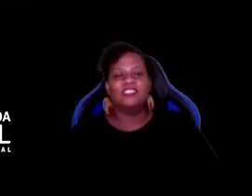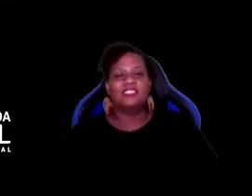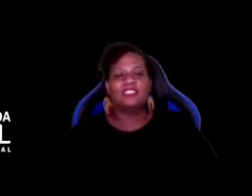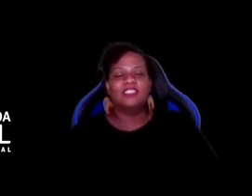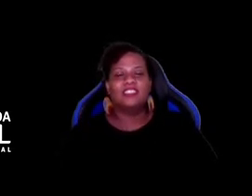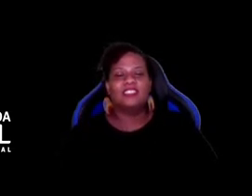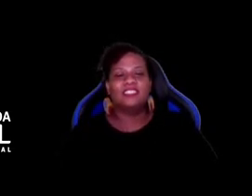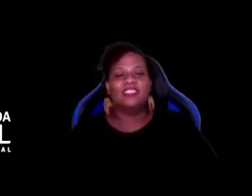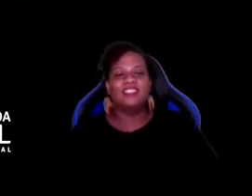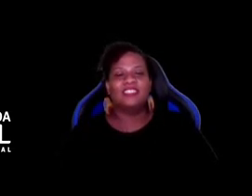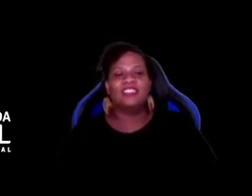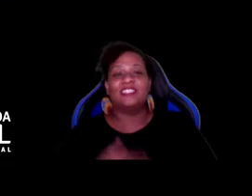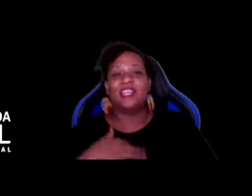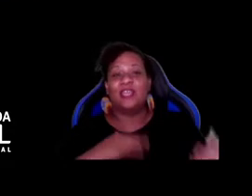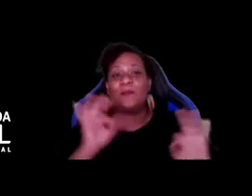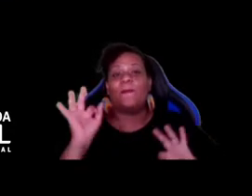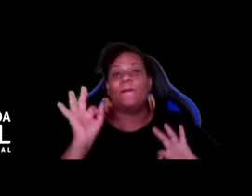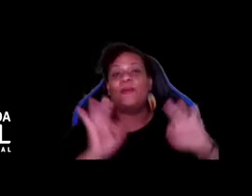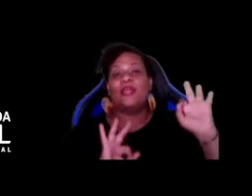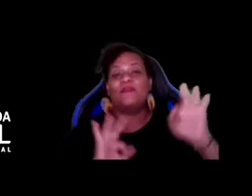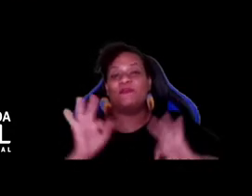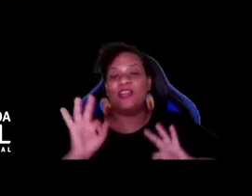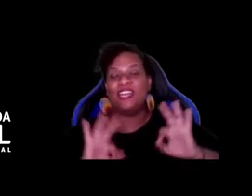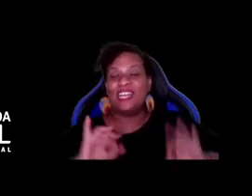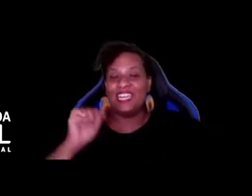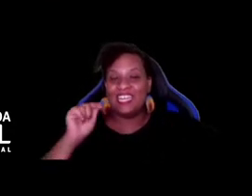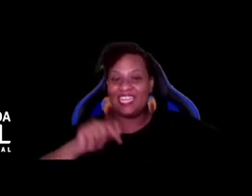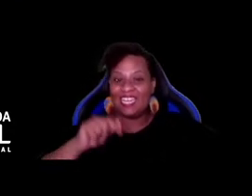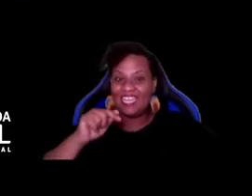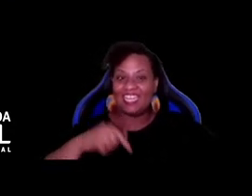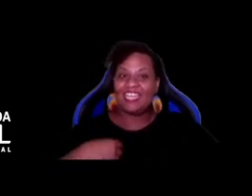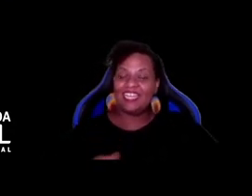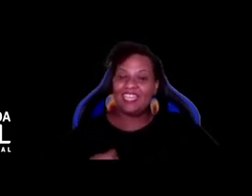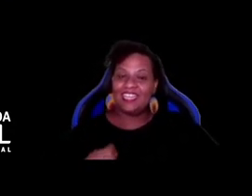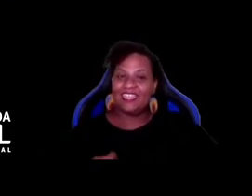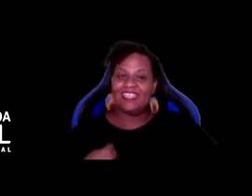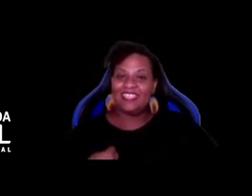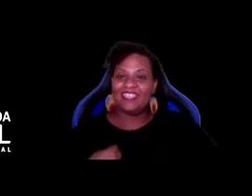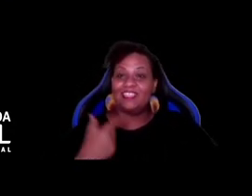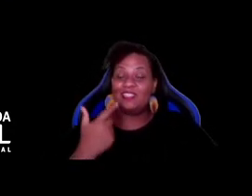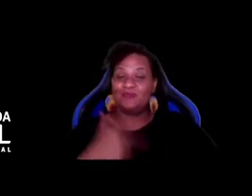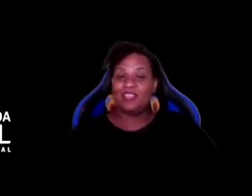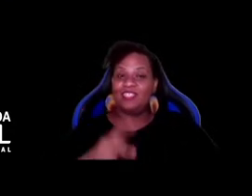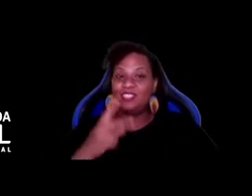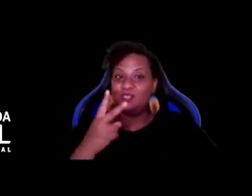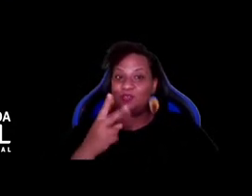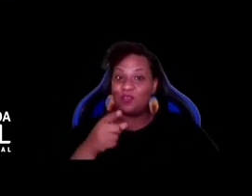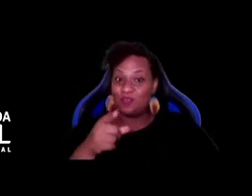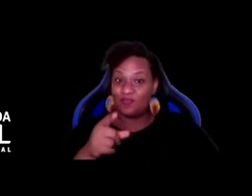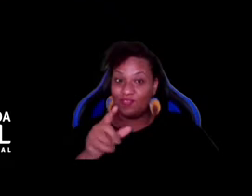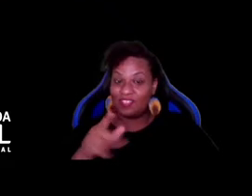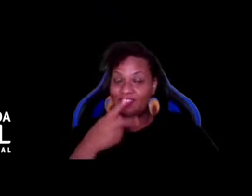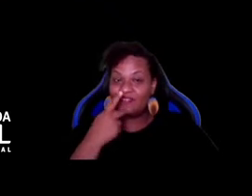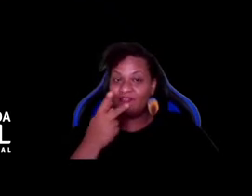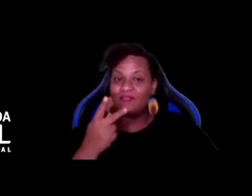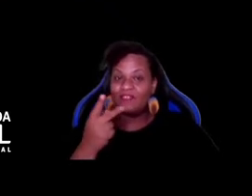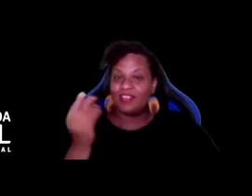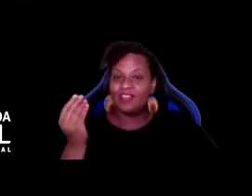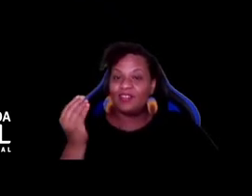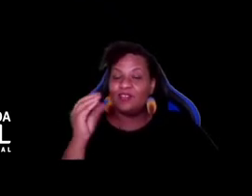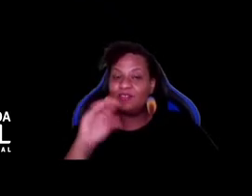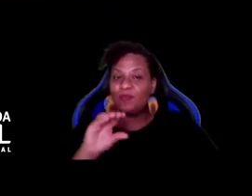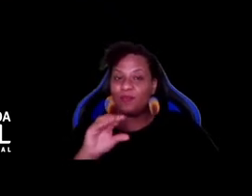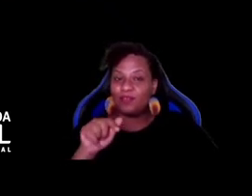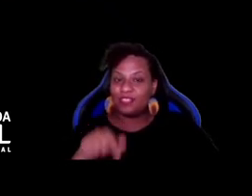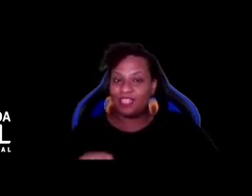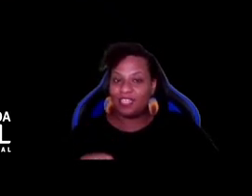eu preparei ela aqui. Ah, danada! Uma, ela e mais uma. Então, já que a senhora tocou nisso, eu vou jogar aqui ela, tá